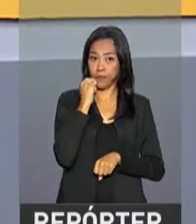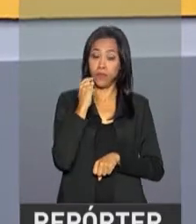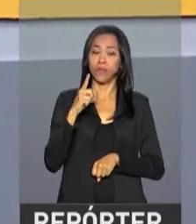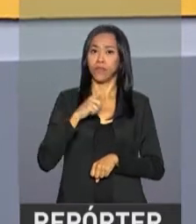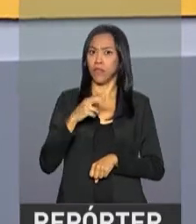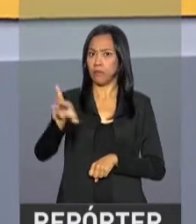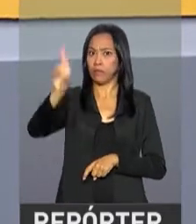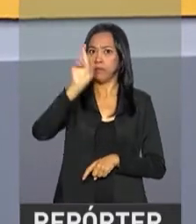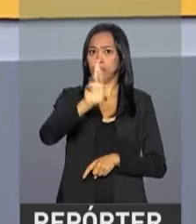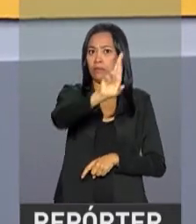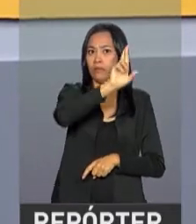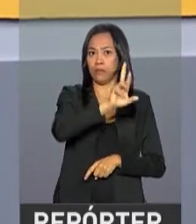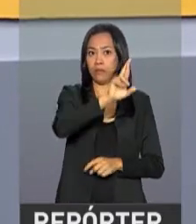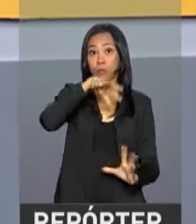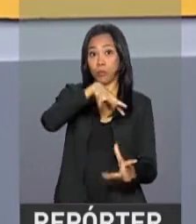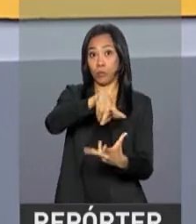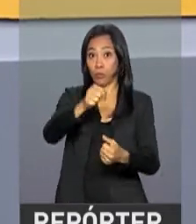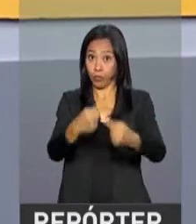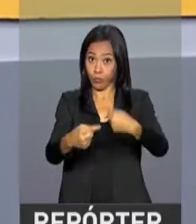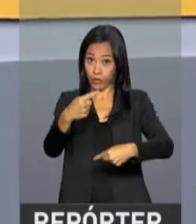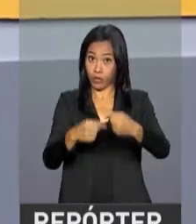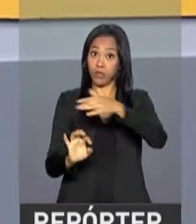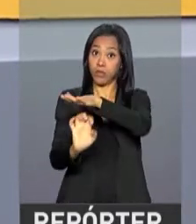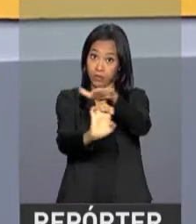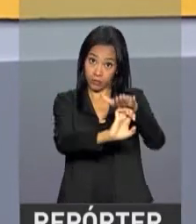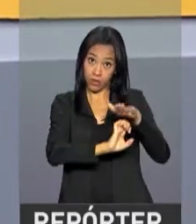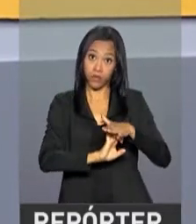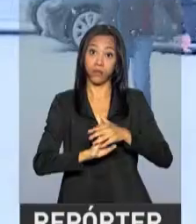lideranças do mundo político empresarial